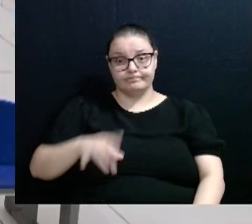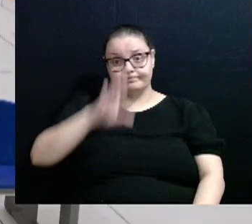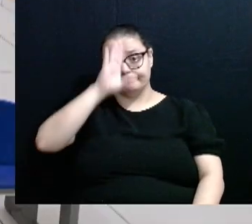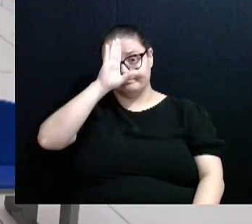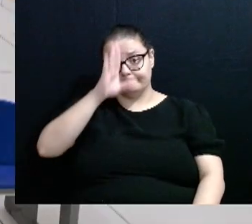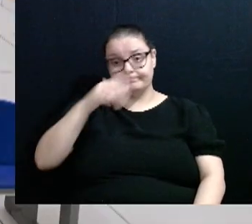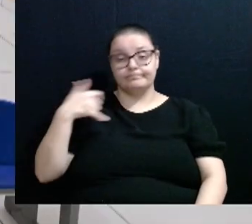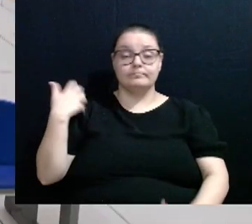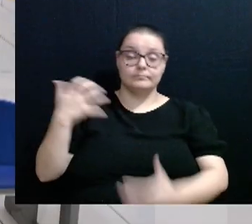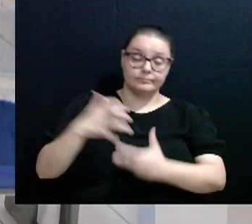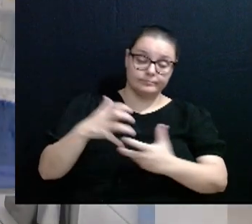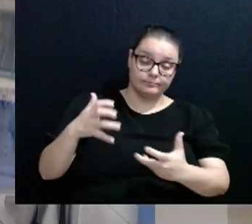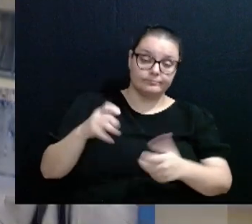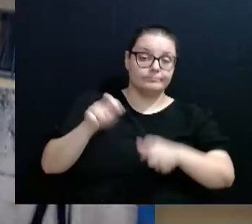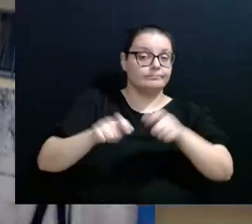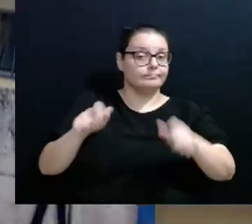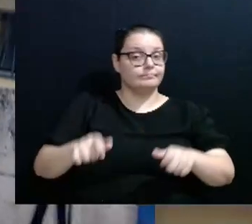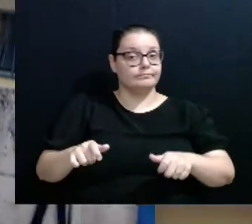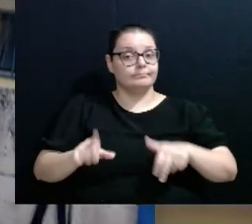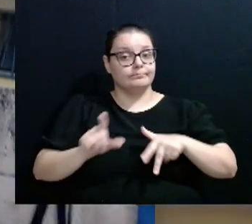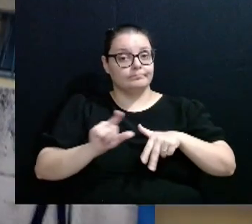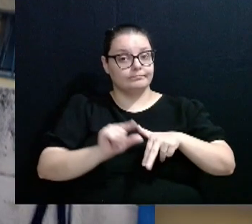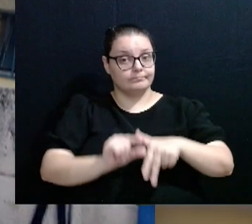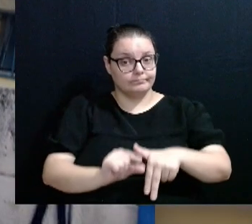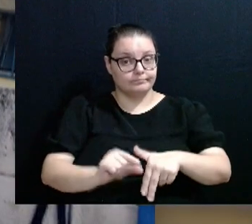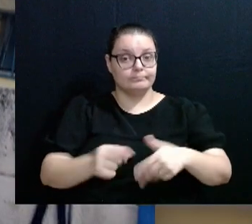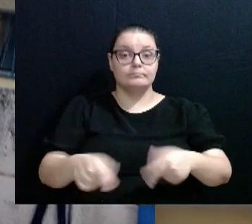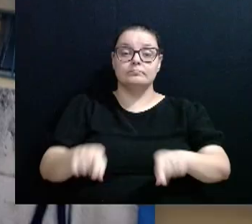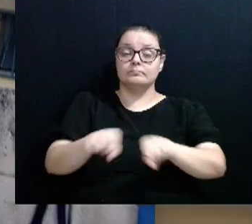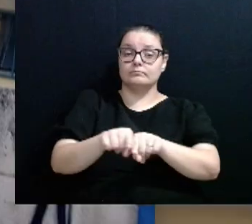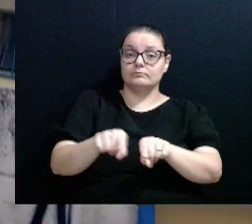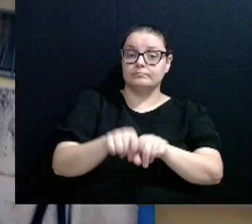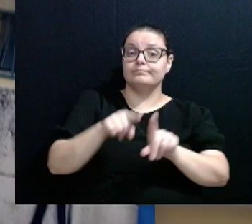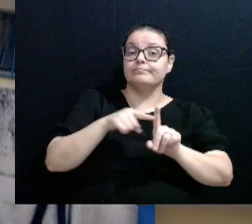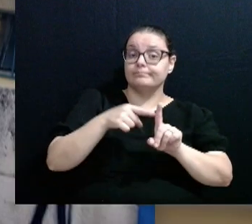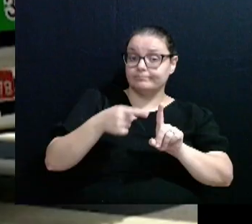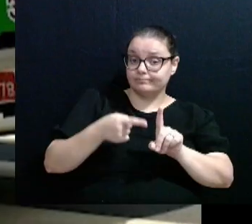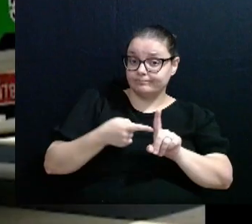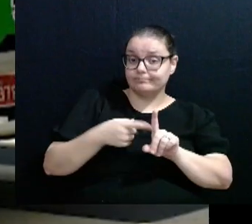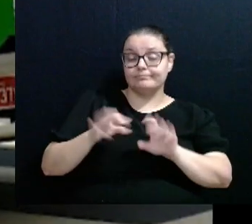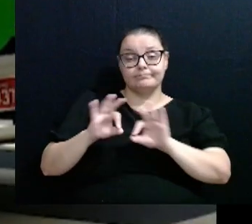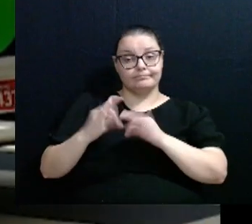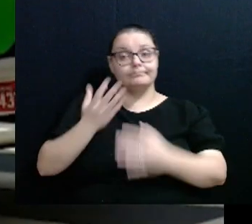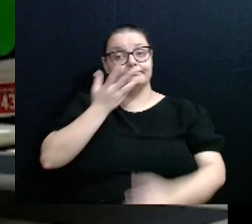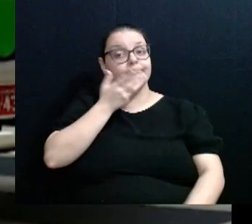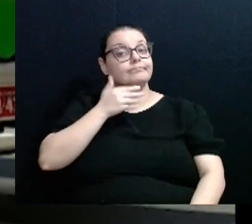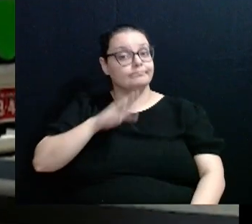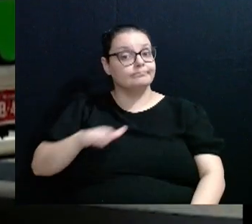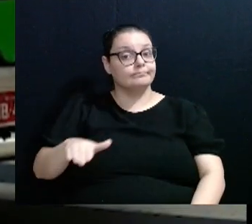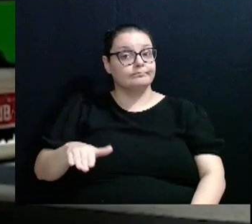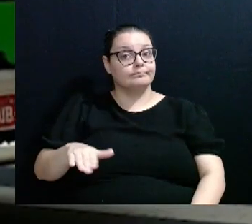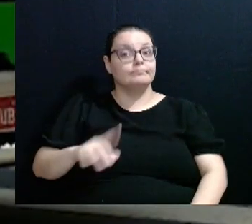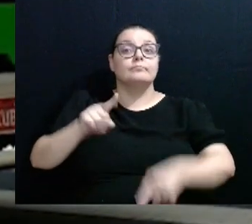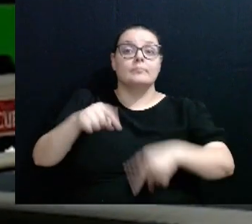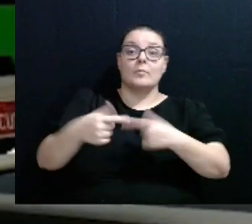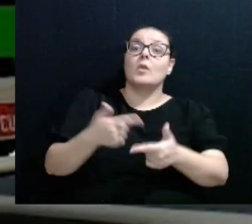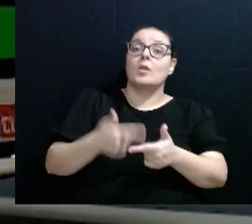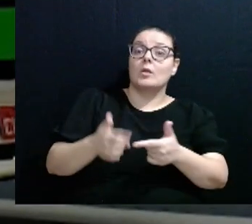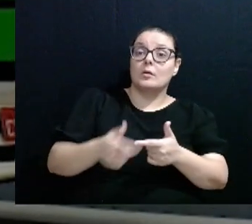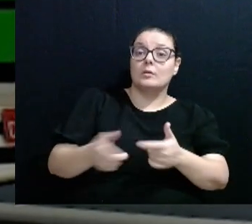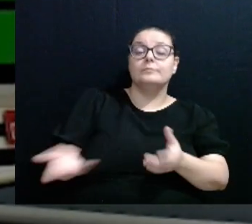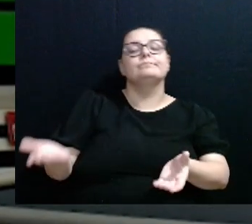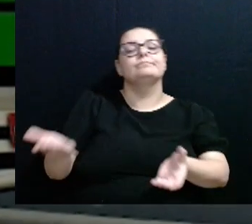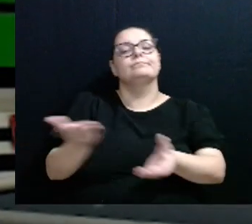idosos, pessoas com mobilidade reduzida e também gestantes e famílias com crianças. Outro problema que foi protocolado em um